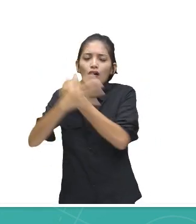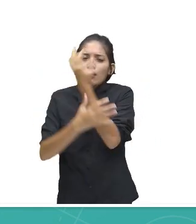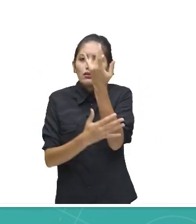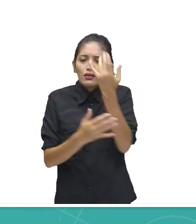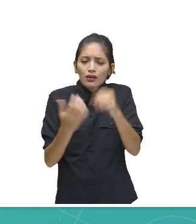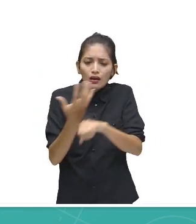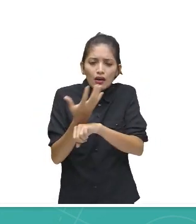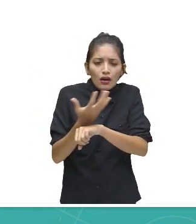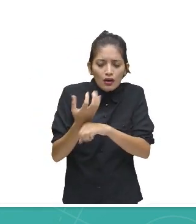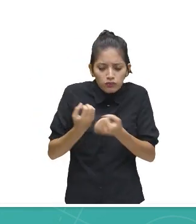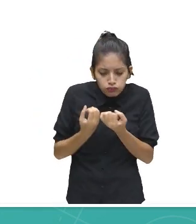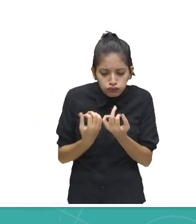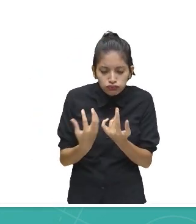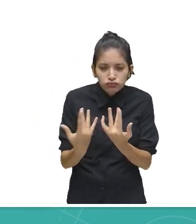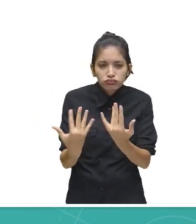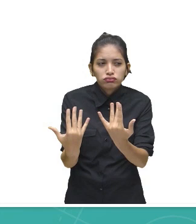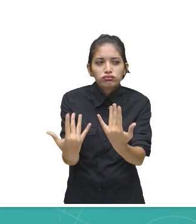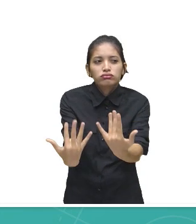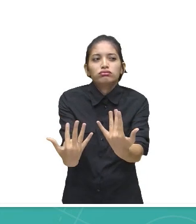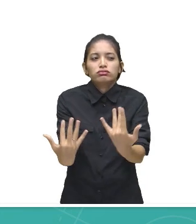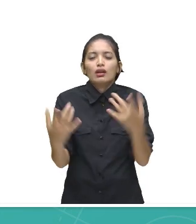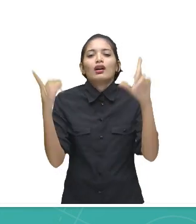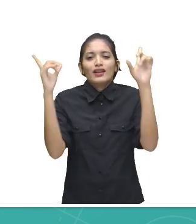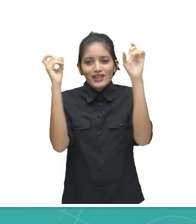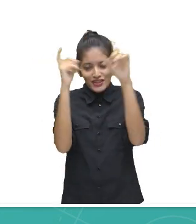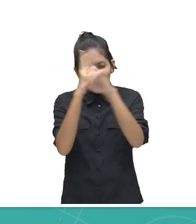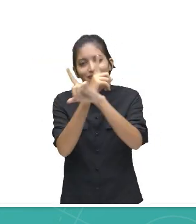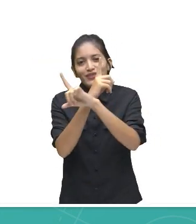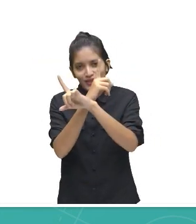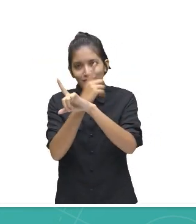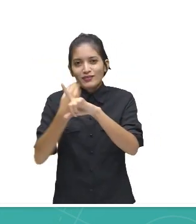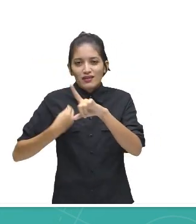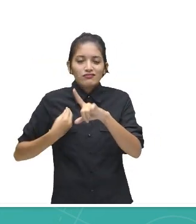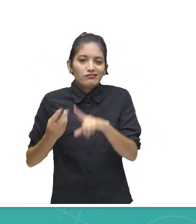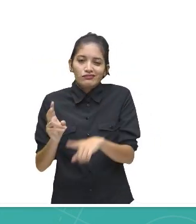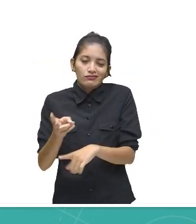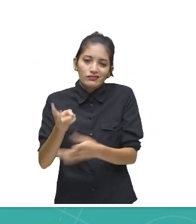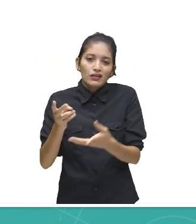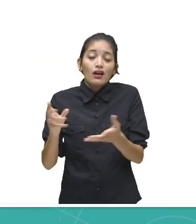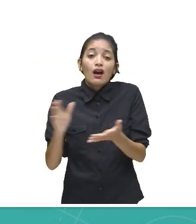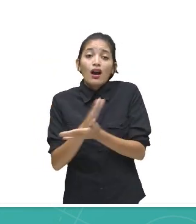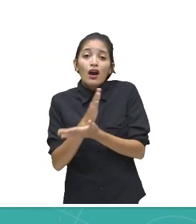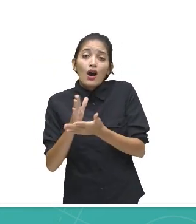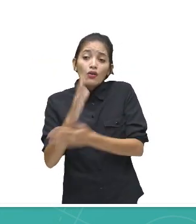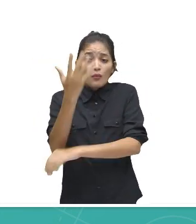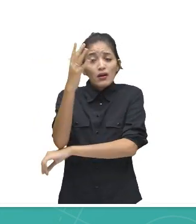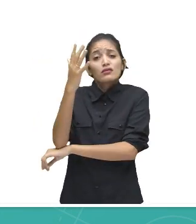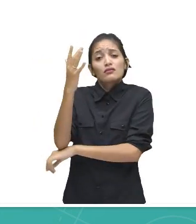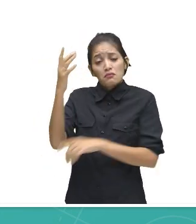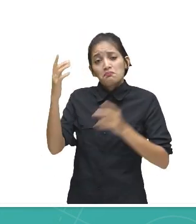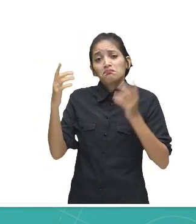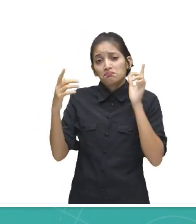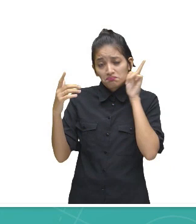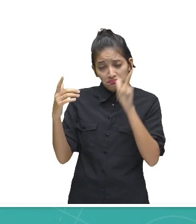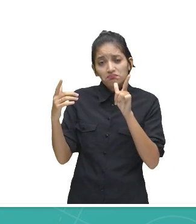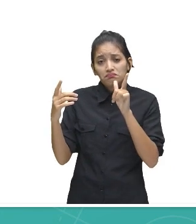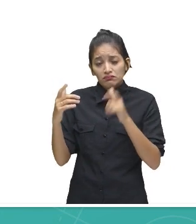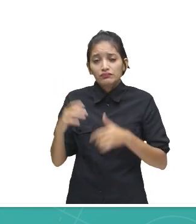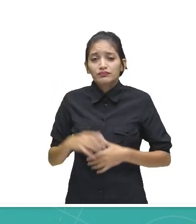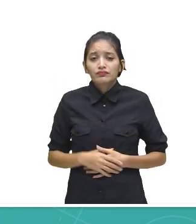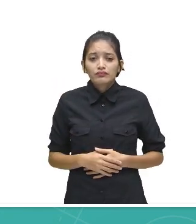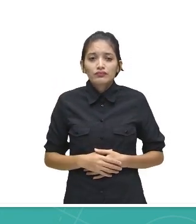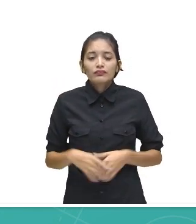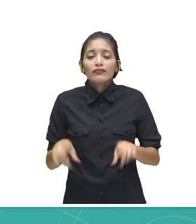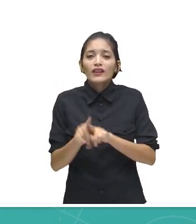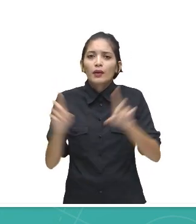árvore. Acaba sendo um pouco mais difícil para essas espécies vegetais sobreviverem. Claro que tem algumas espécies que conseguem sobreviver, né?